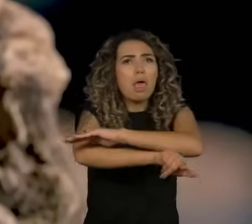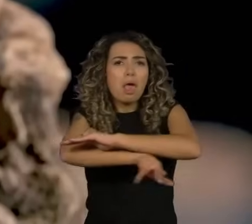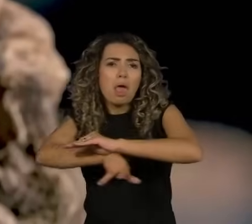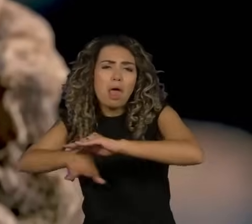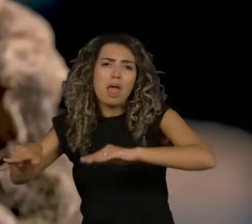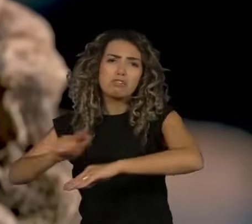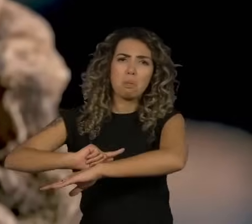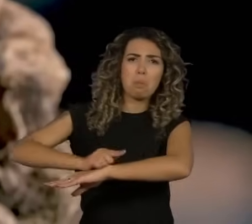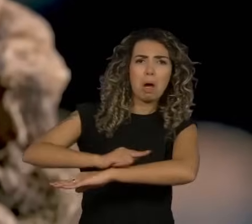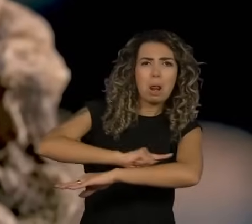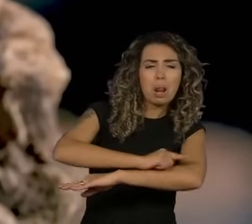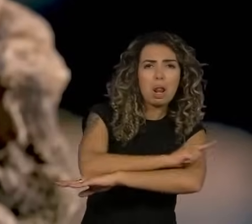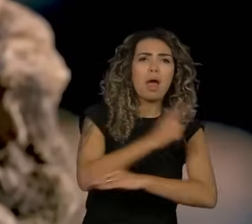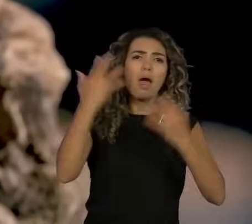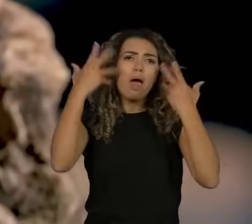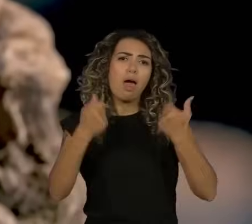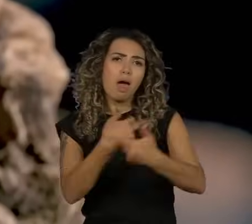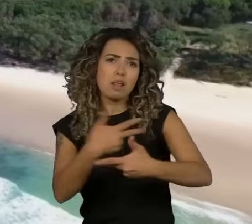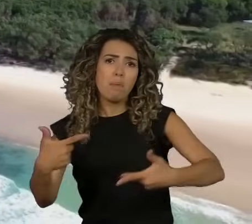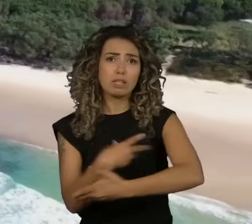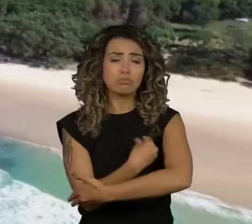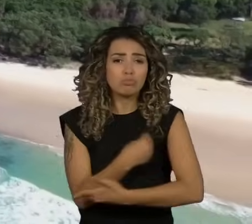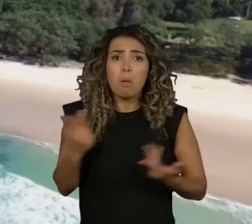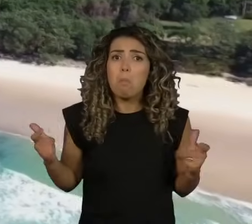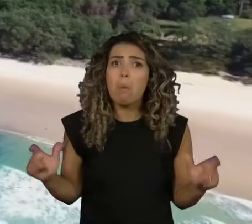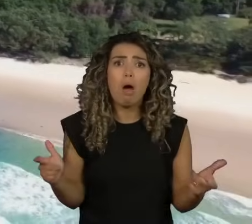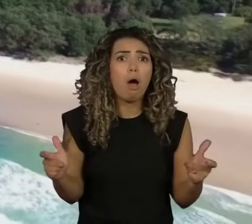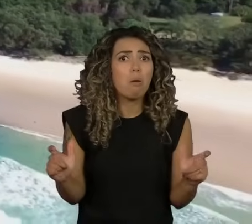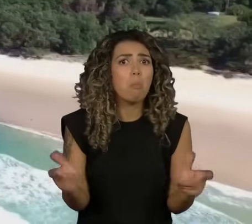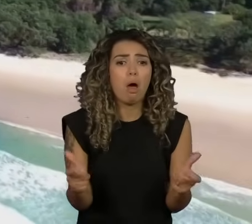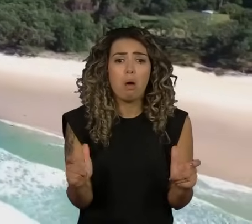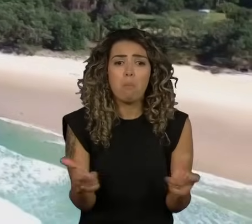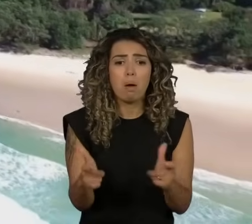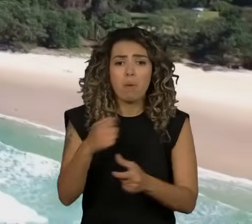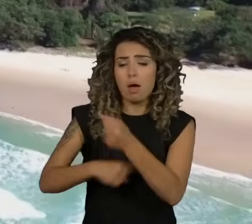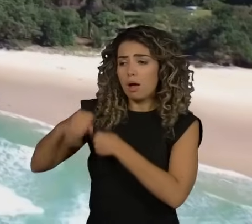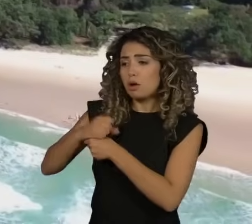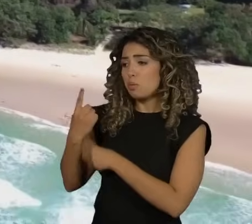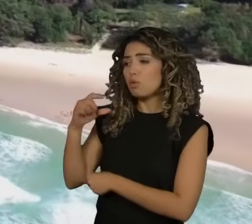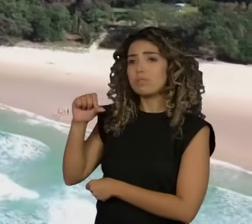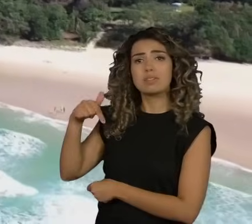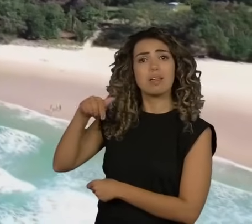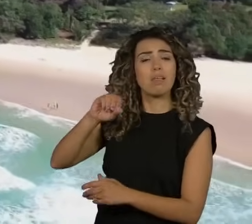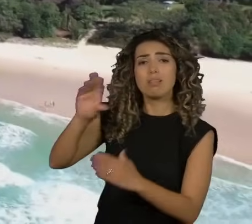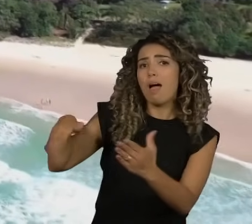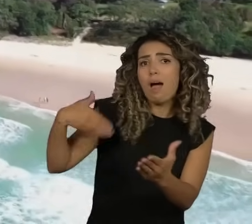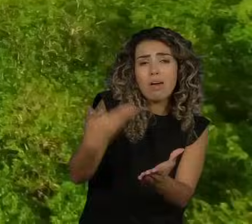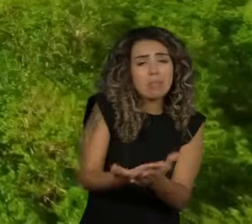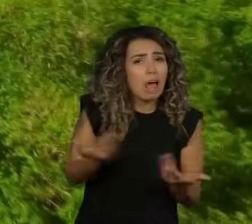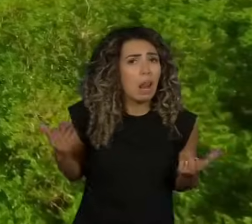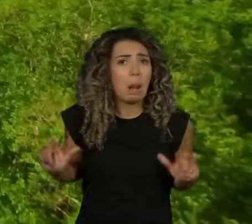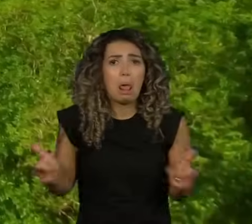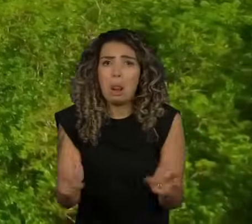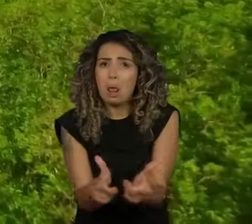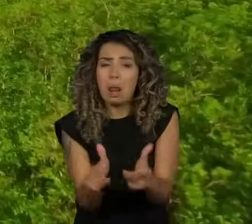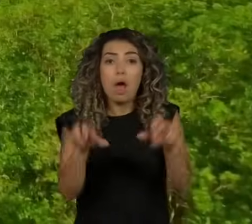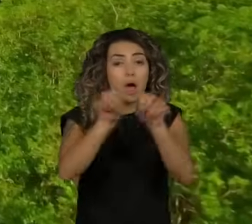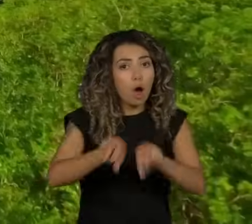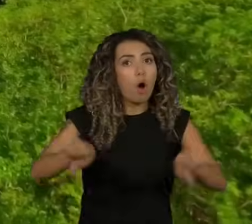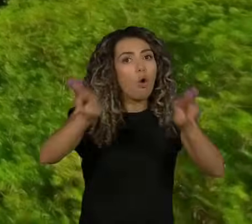desde 1970. A Convenção da Diversidade Biológica, Tratado da ONU, assinado